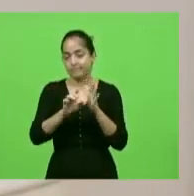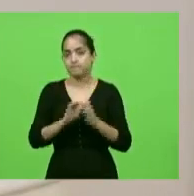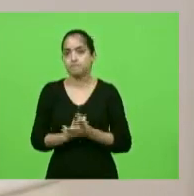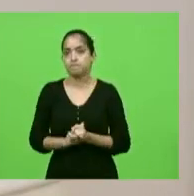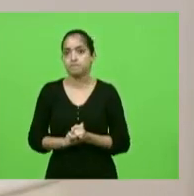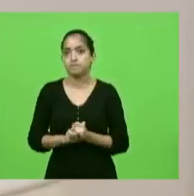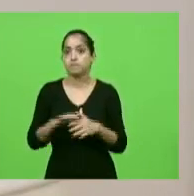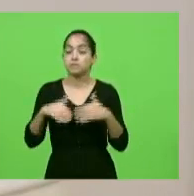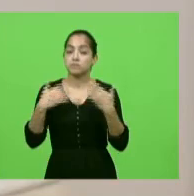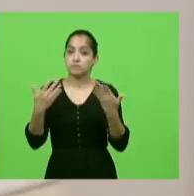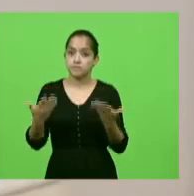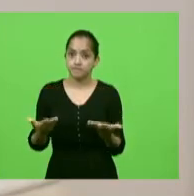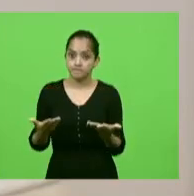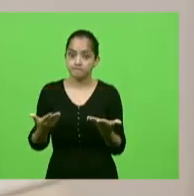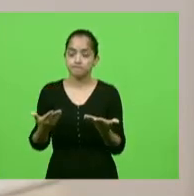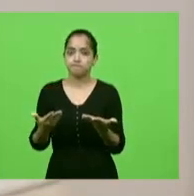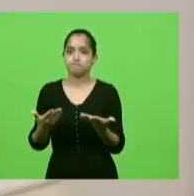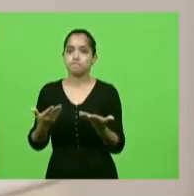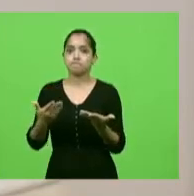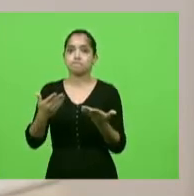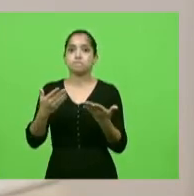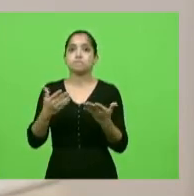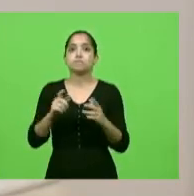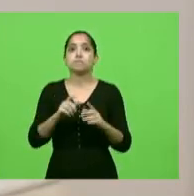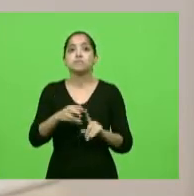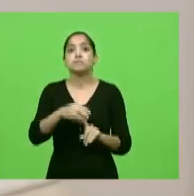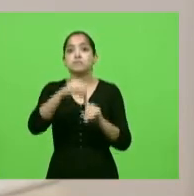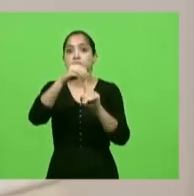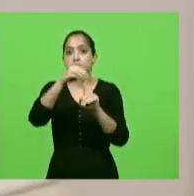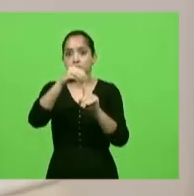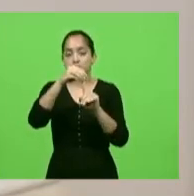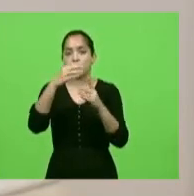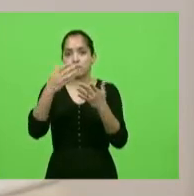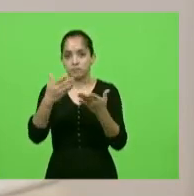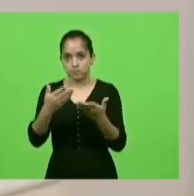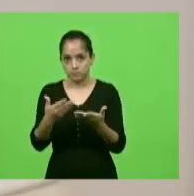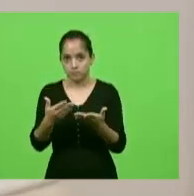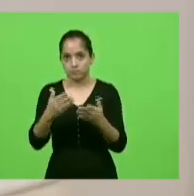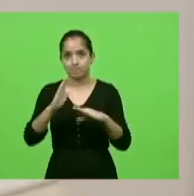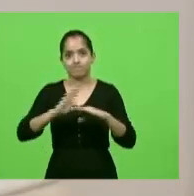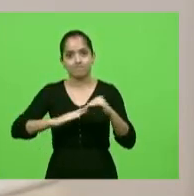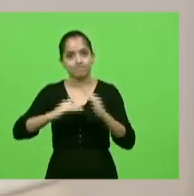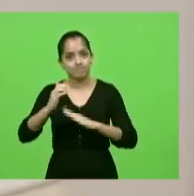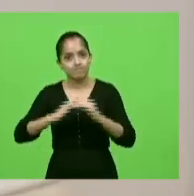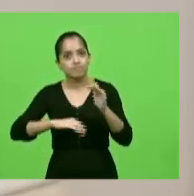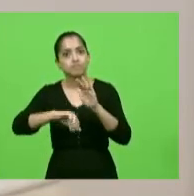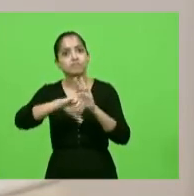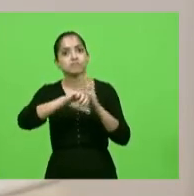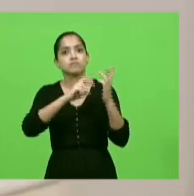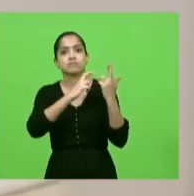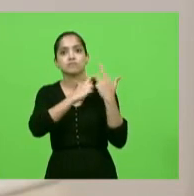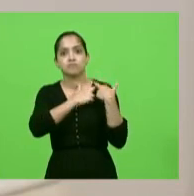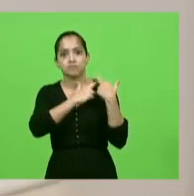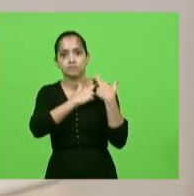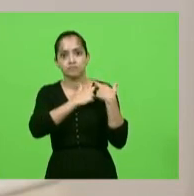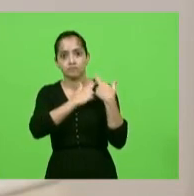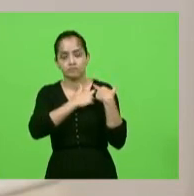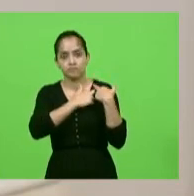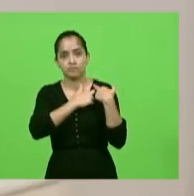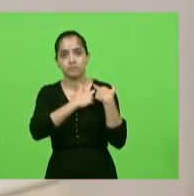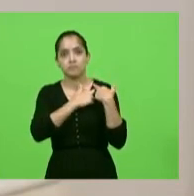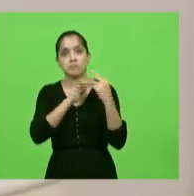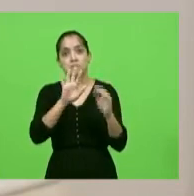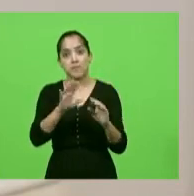mais, excelências, destaca-se que a análise acerca da eventual prática do crime de responsabilidade não possui relação